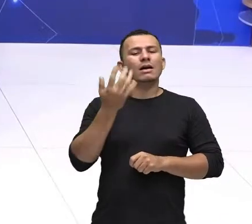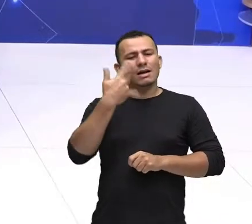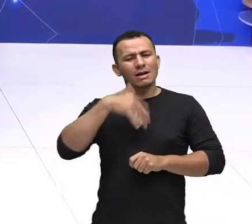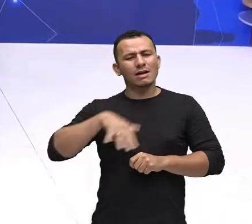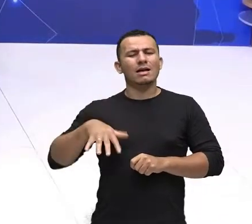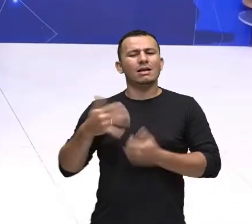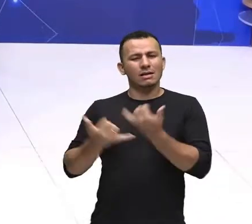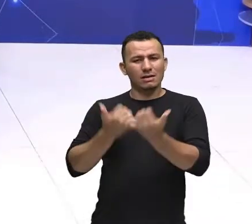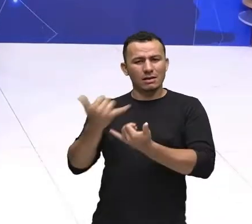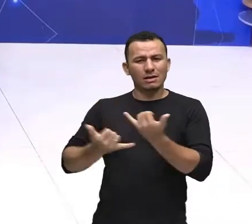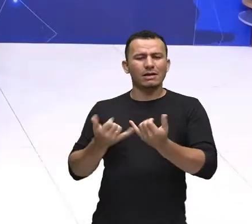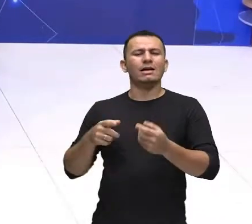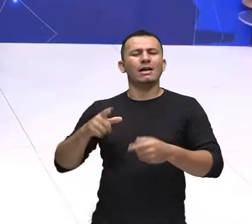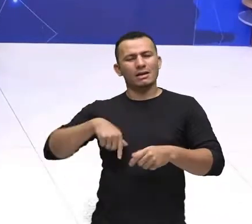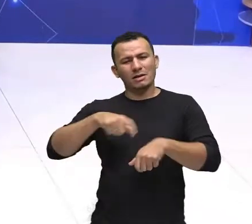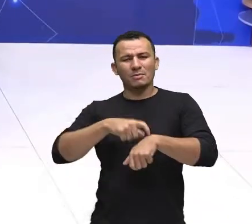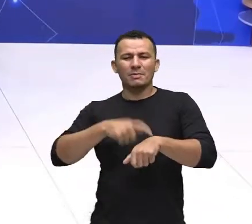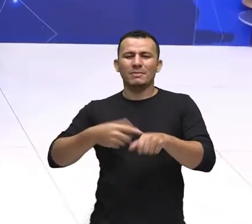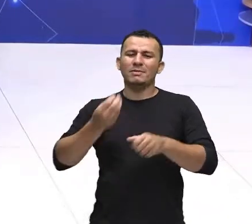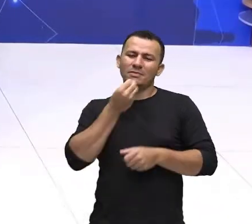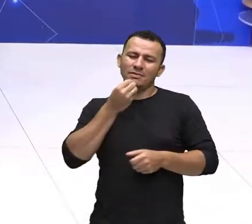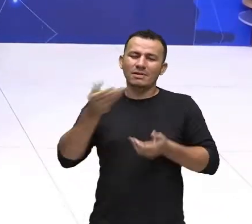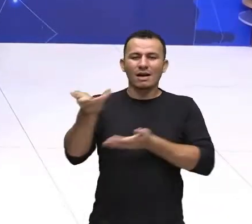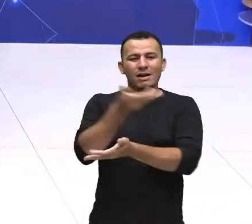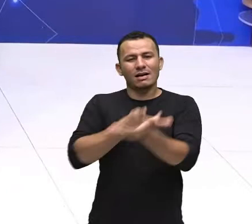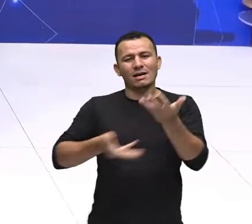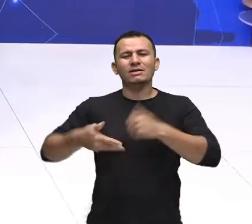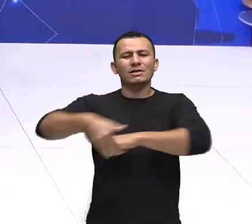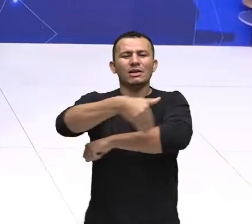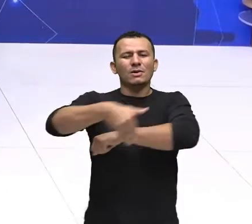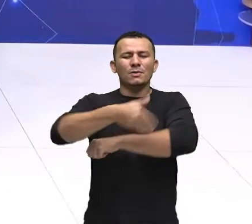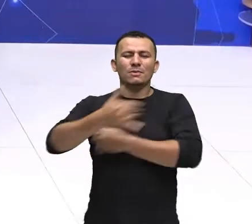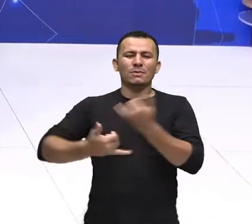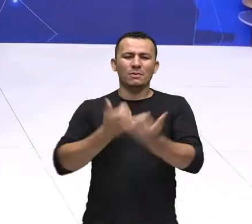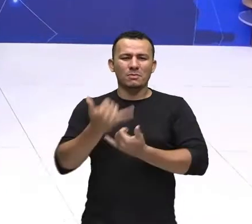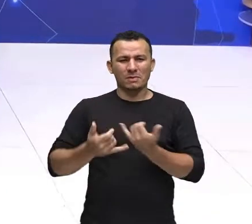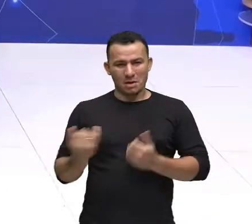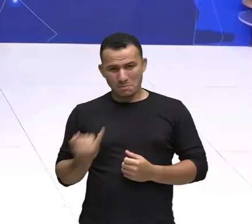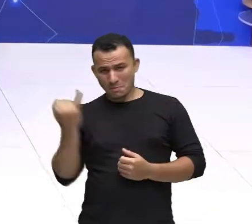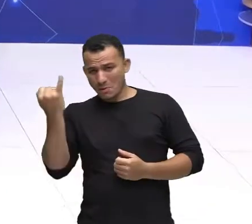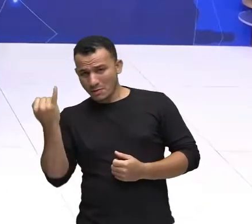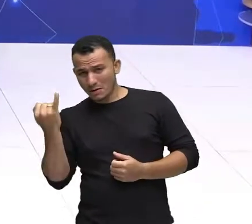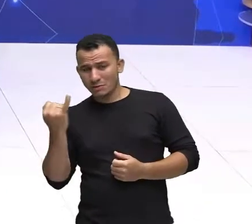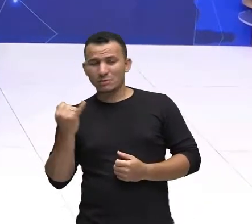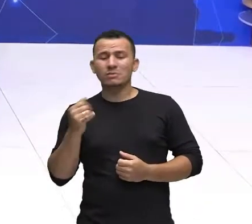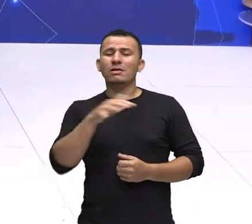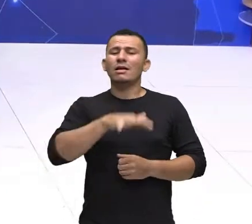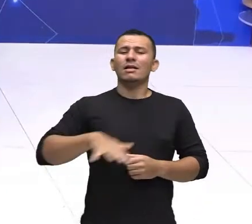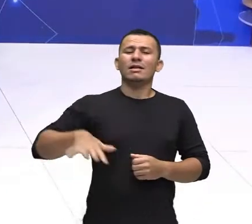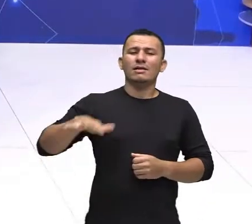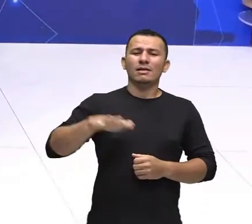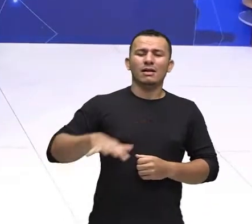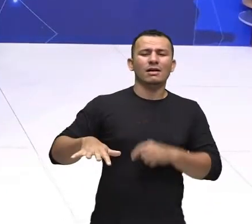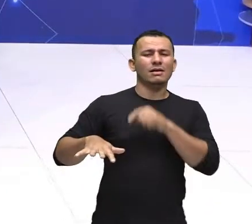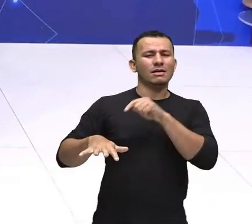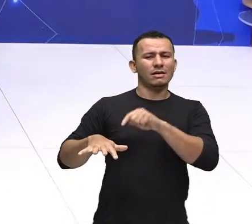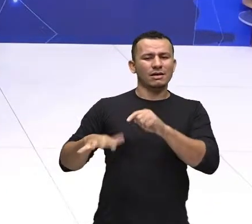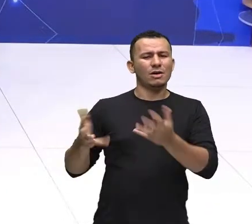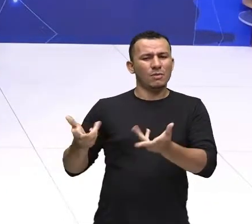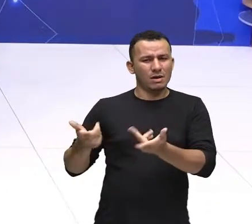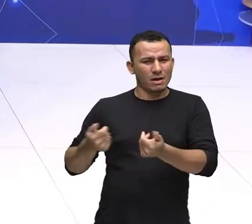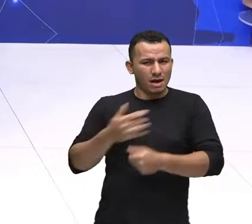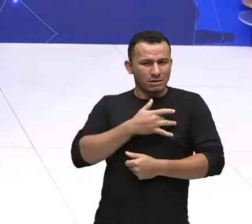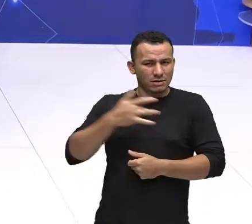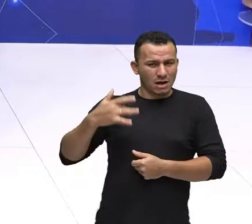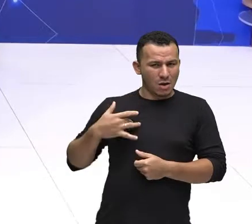partir do viés de socializar, mas também de brincar na rua, se isso tem sua relevância no aspecto da qualidade